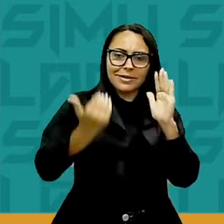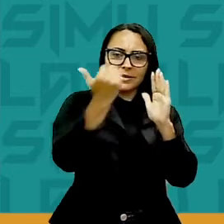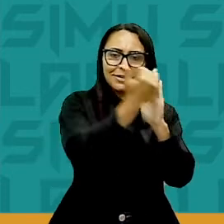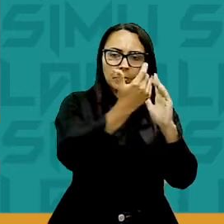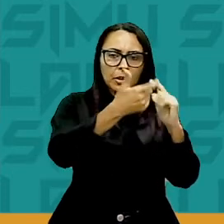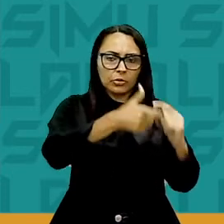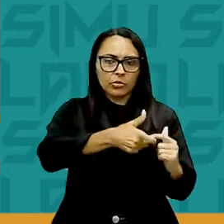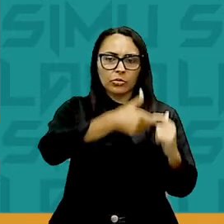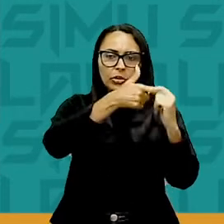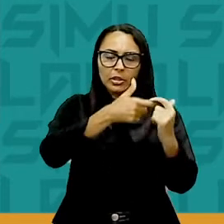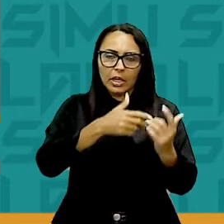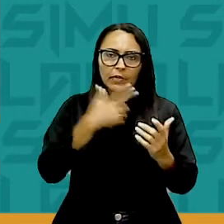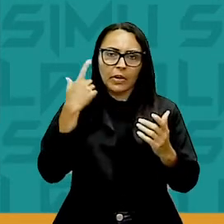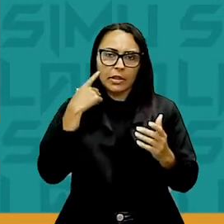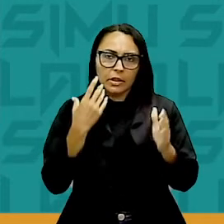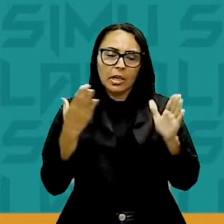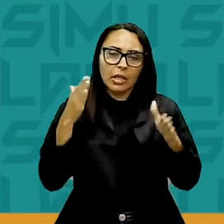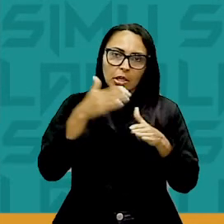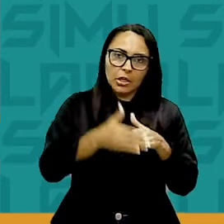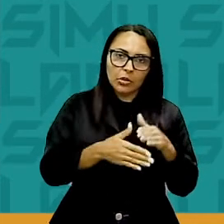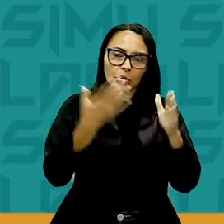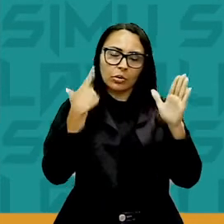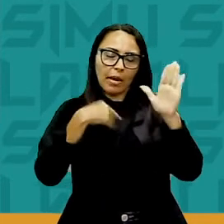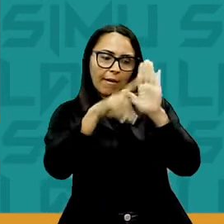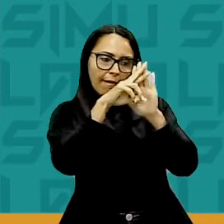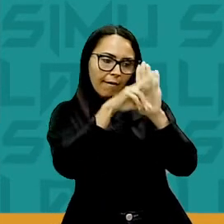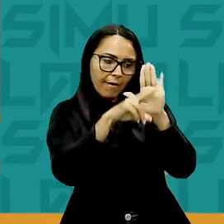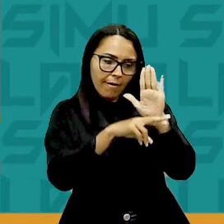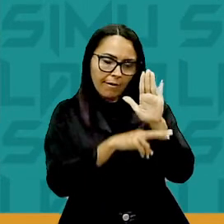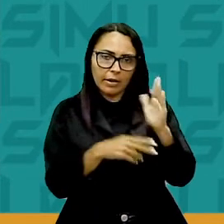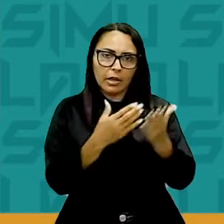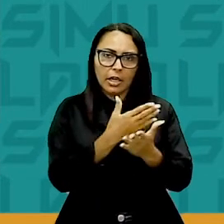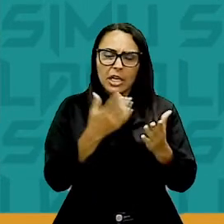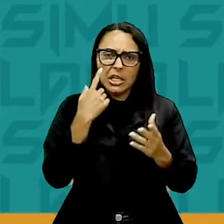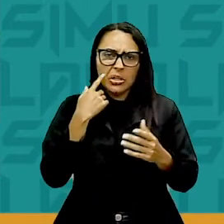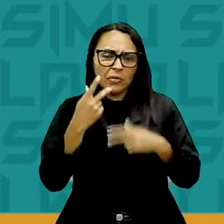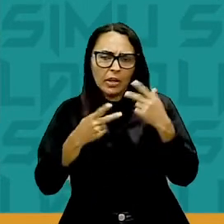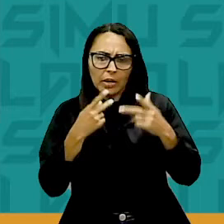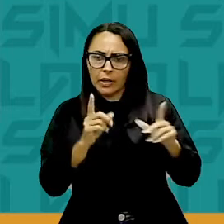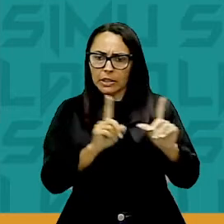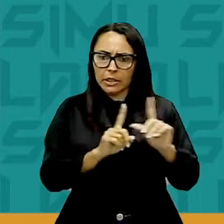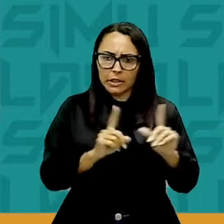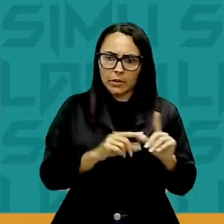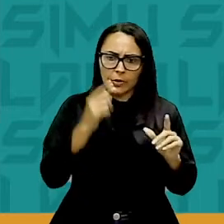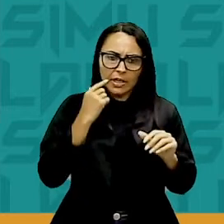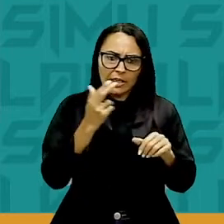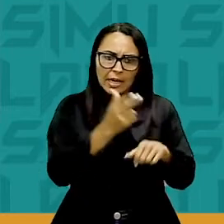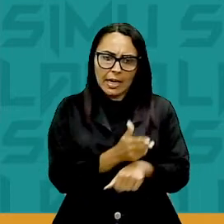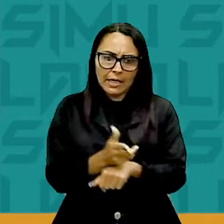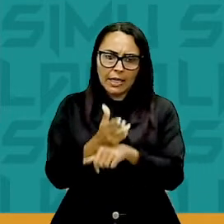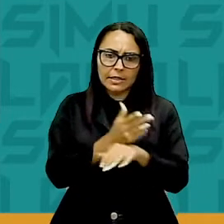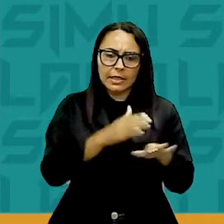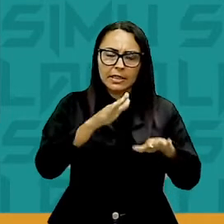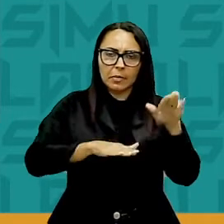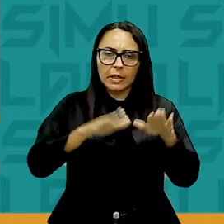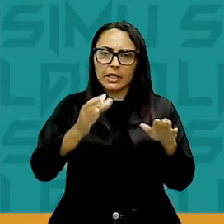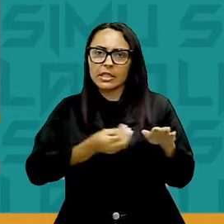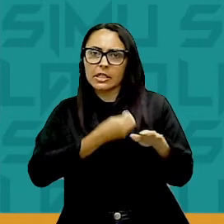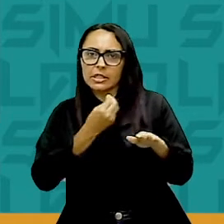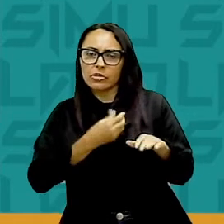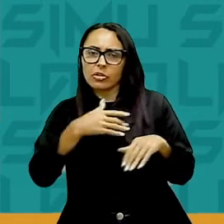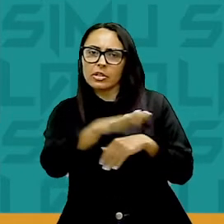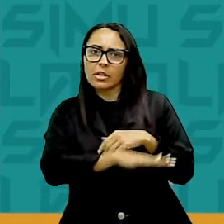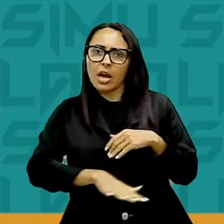sustentável, ou seja, dentro do modelo. Eles diziam que não, que o nível da caça dependia da existência de áreas